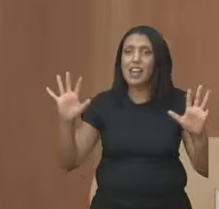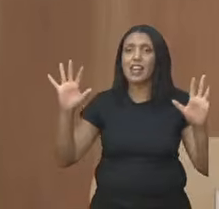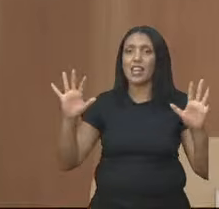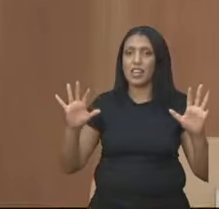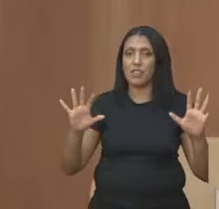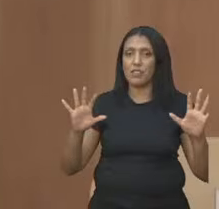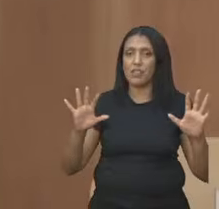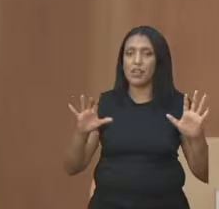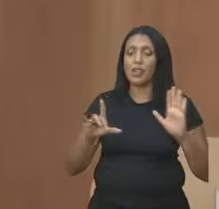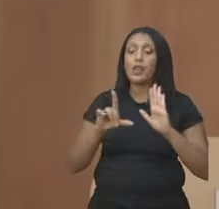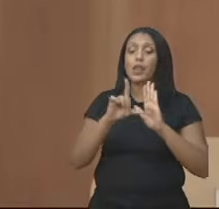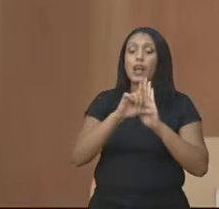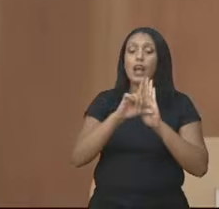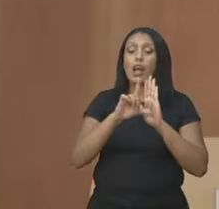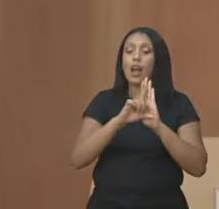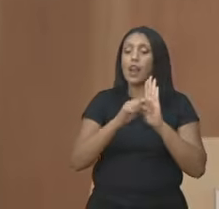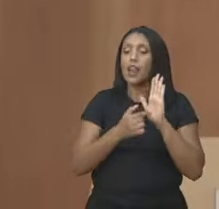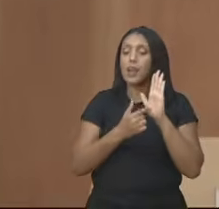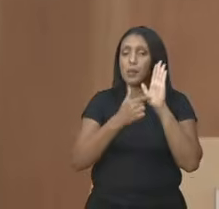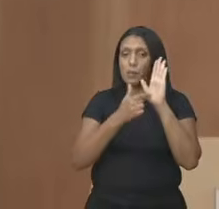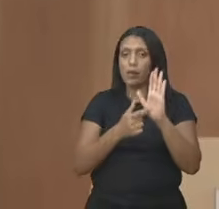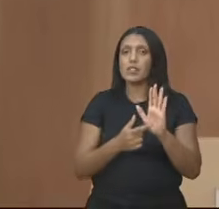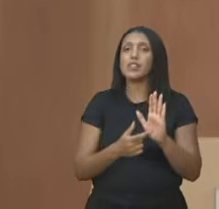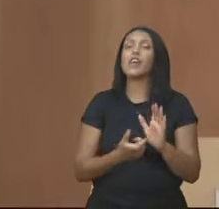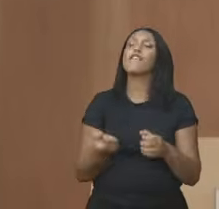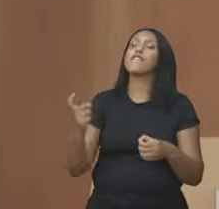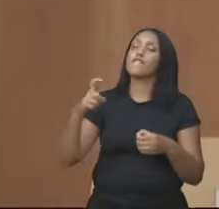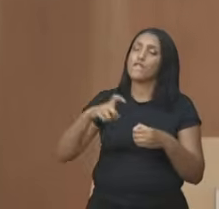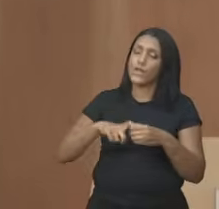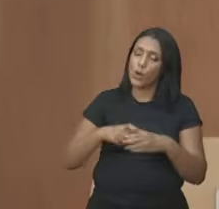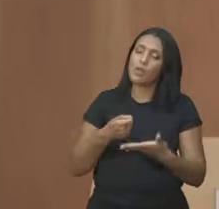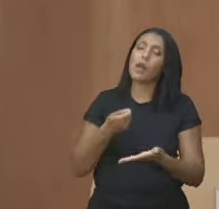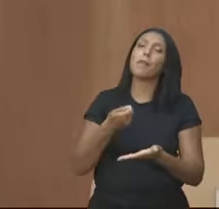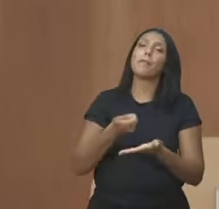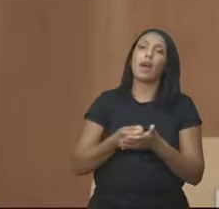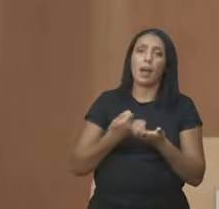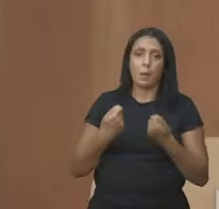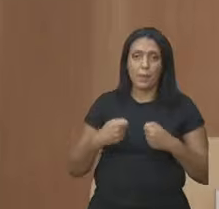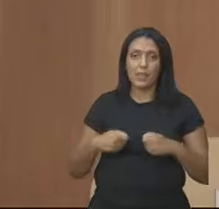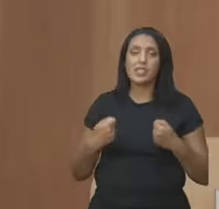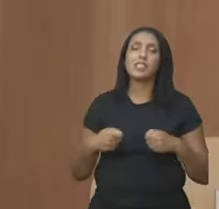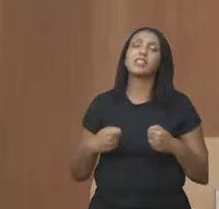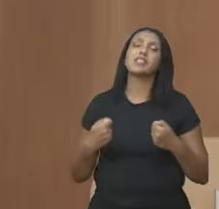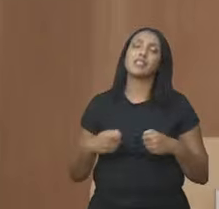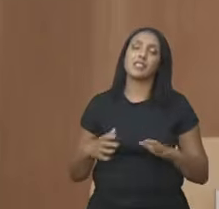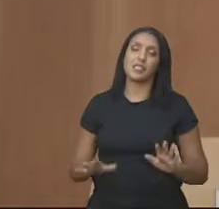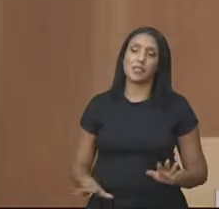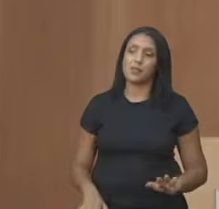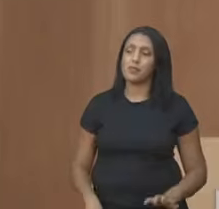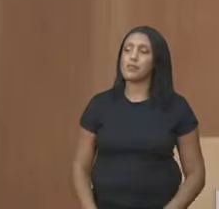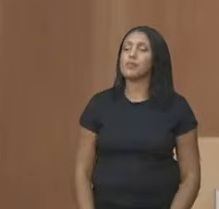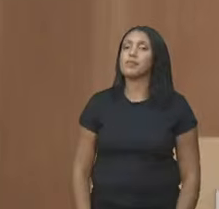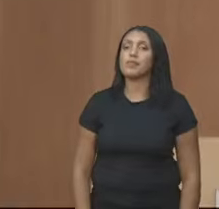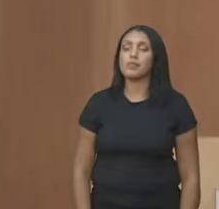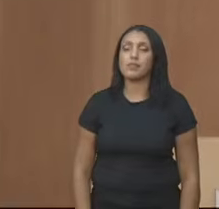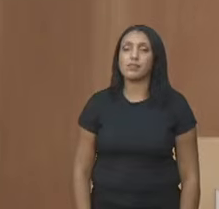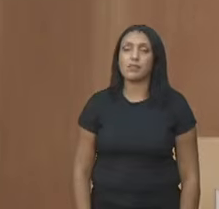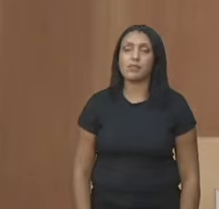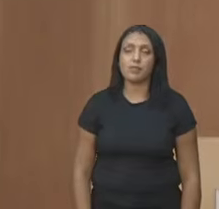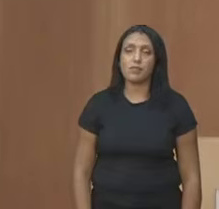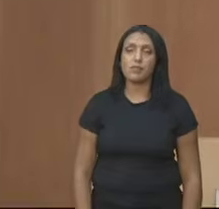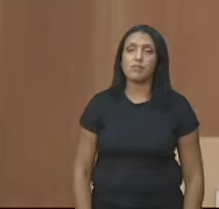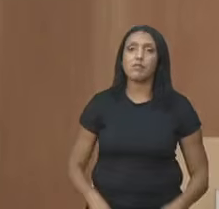preciso que o município regulamente isso primeiro. A gente fez a indicação solicitando isso, porque isso é um reconhecimento mais do que merecido dos nossos